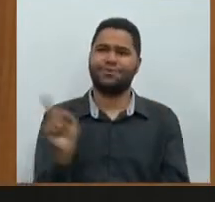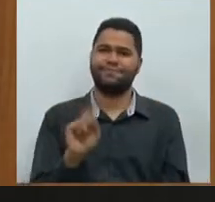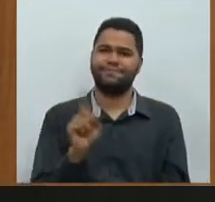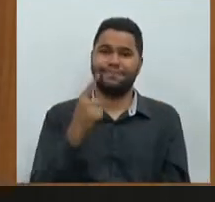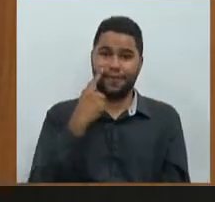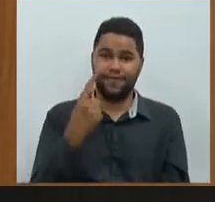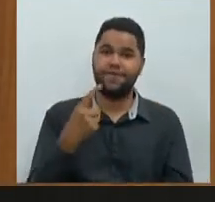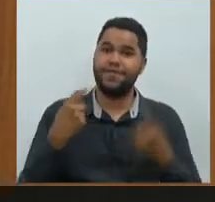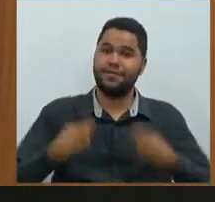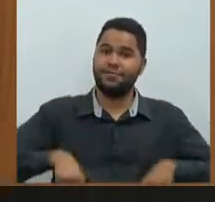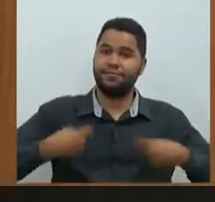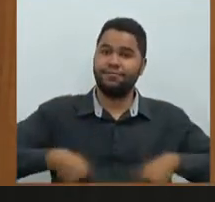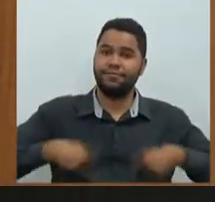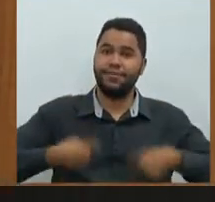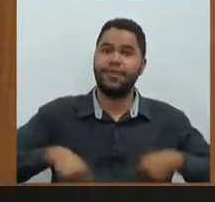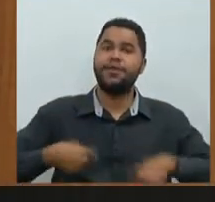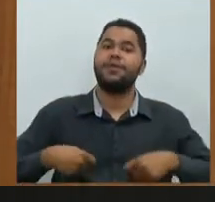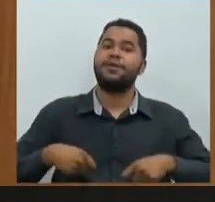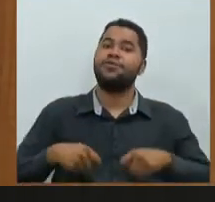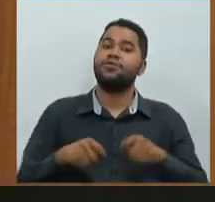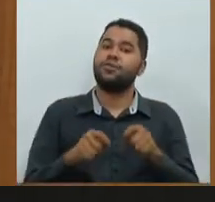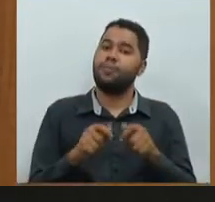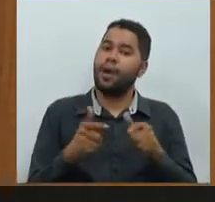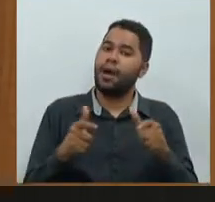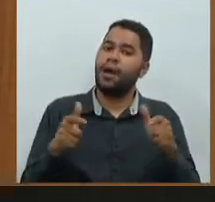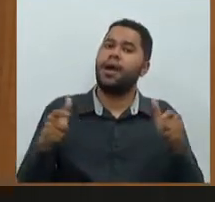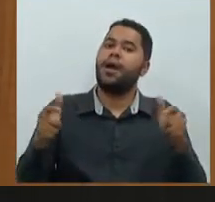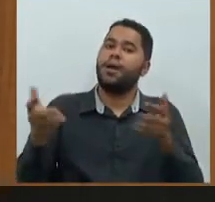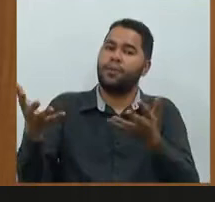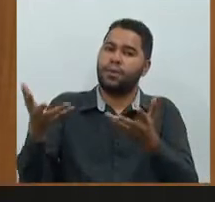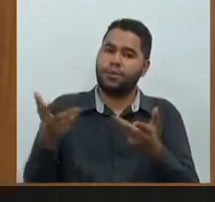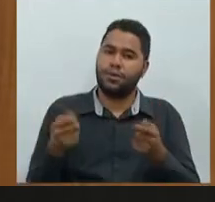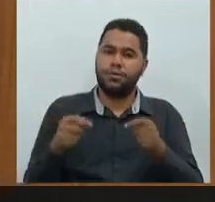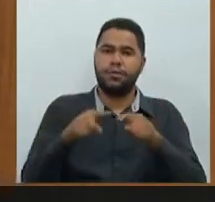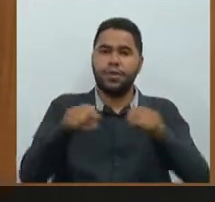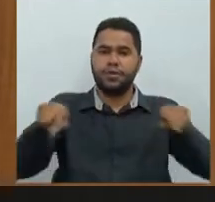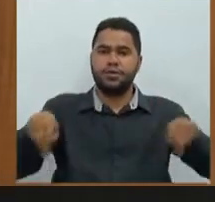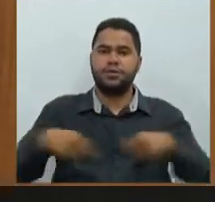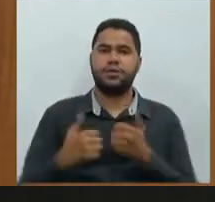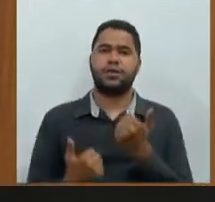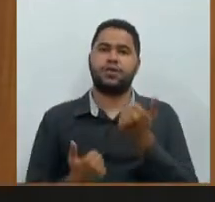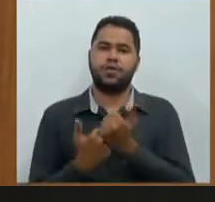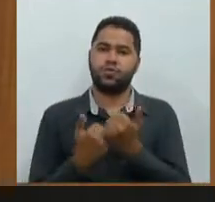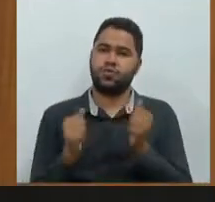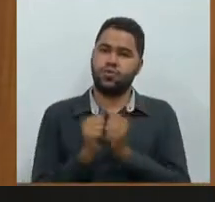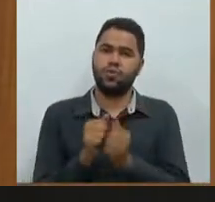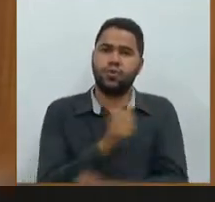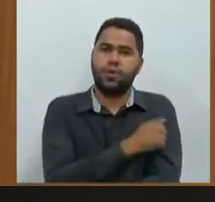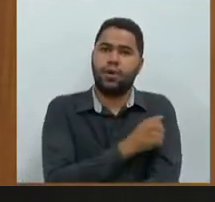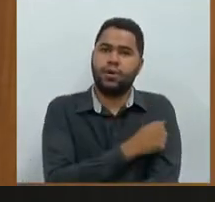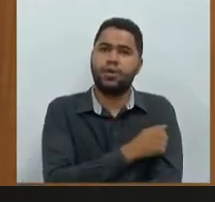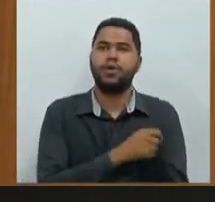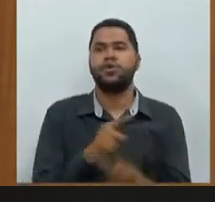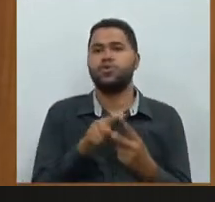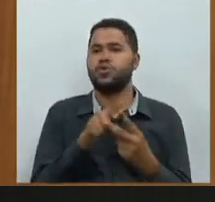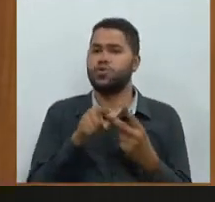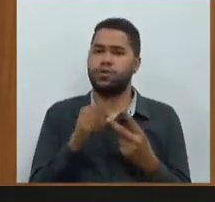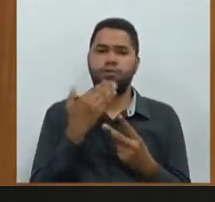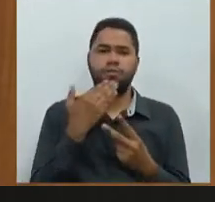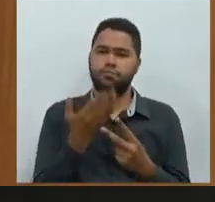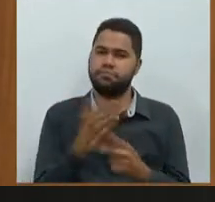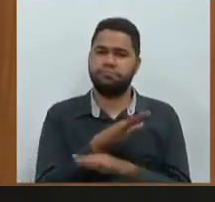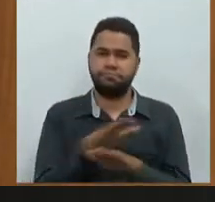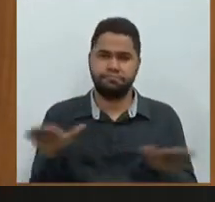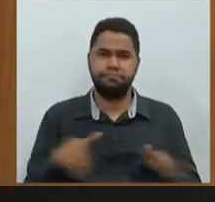essa necessidade aí de expandir esse atendimento na sala de recursos também para os nossos alunos. Tá bom? Então, seriam dois requerimentos que eu gostaria de